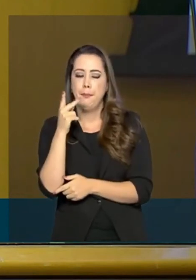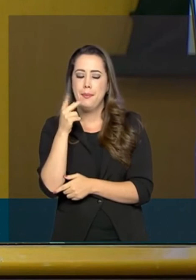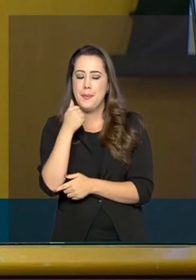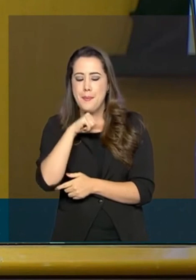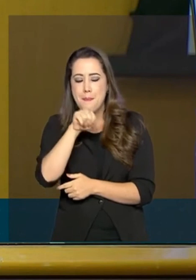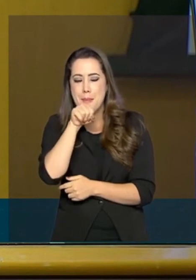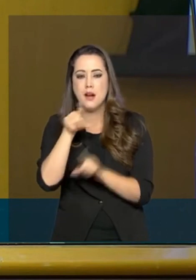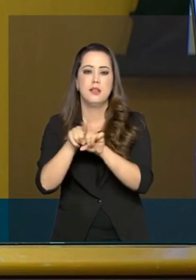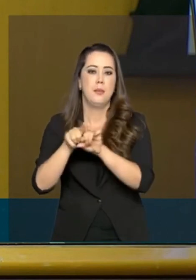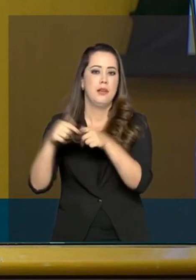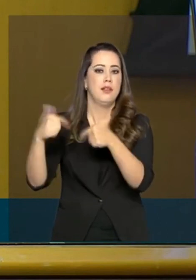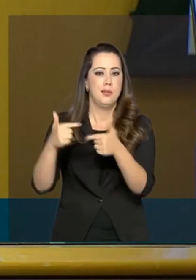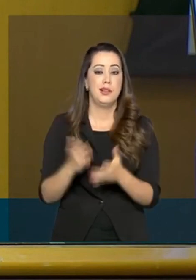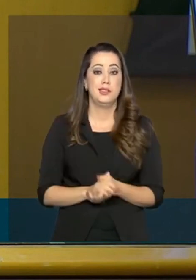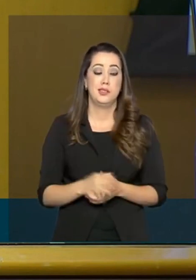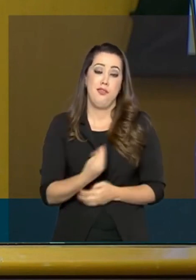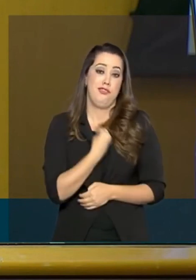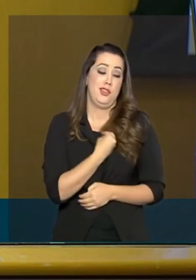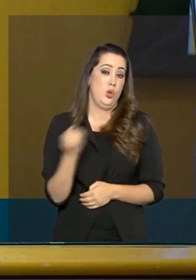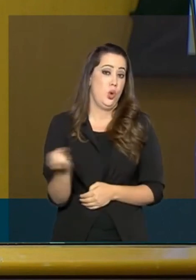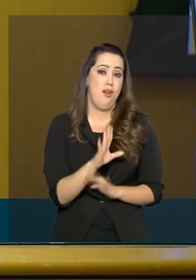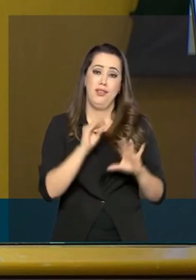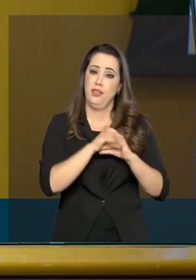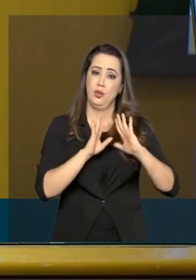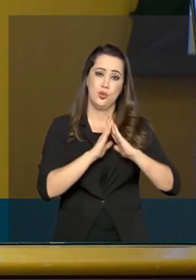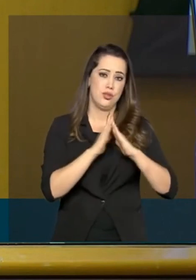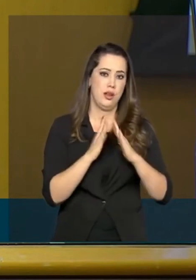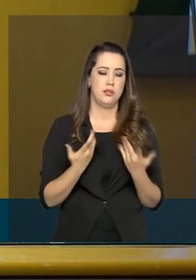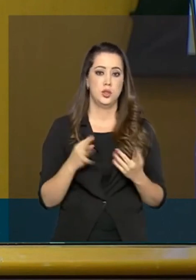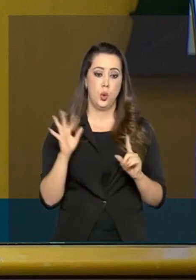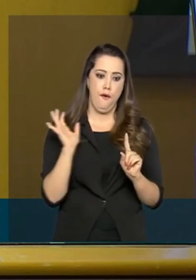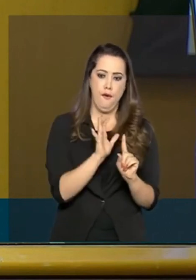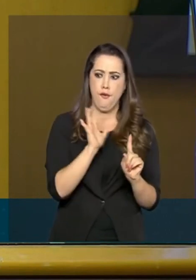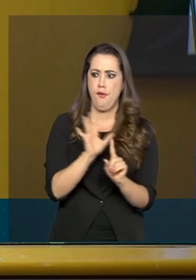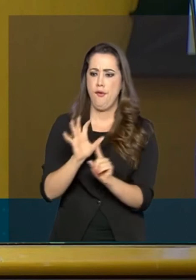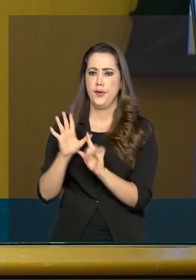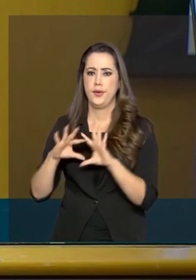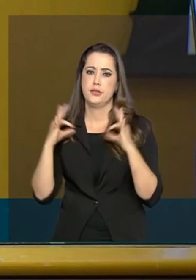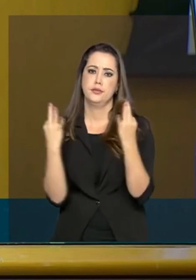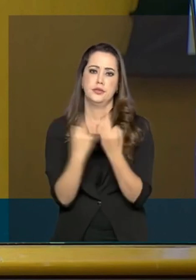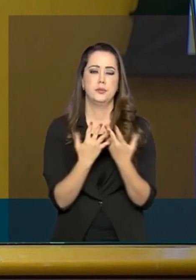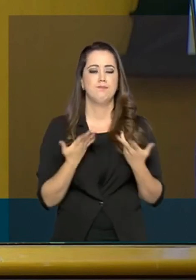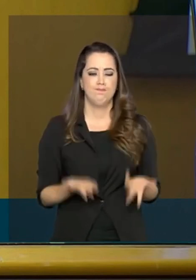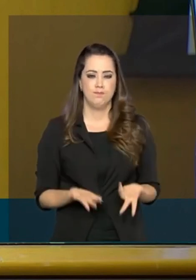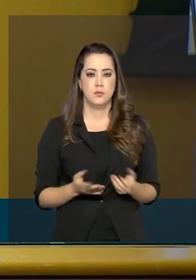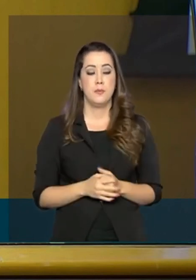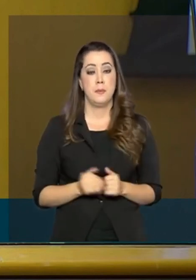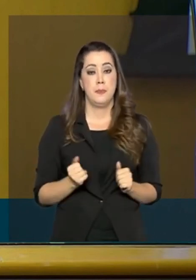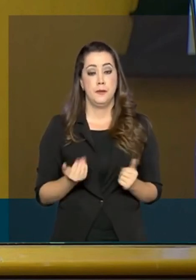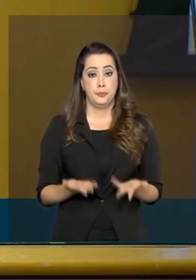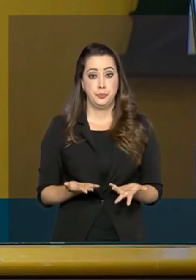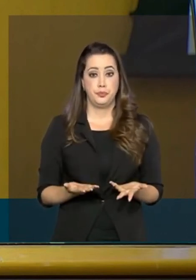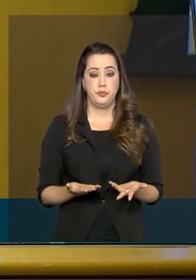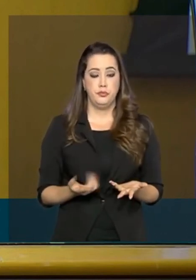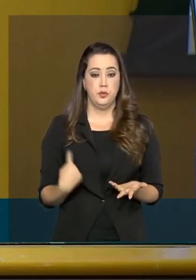vida escolar dentro de casa, isso tudo faria uma influência no psiquismo dessas pessoas. E